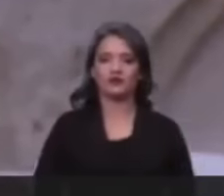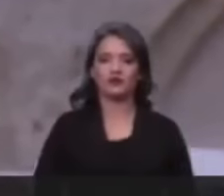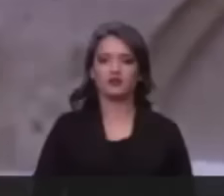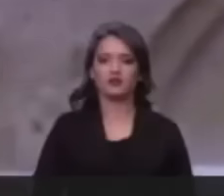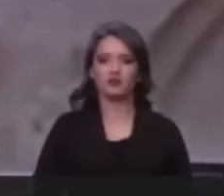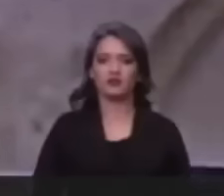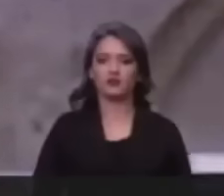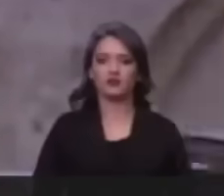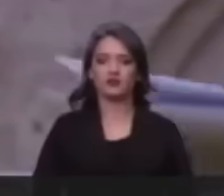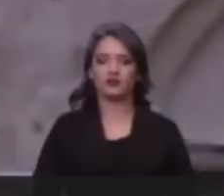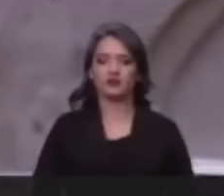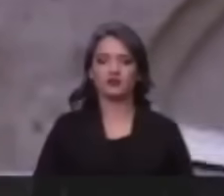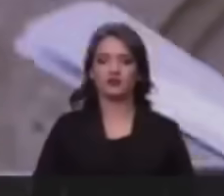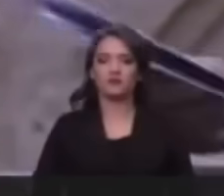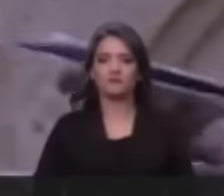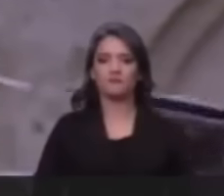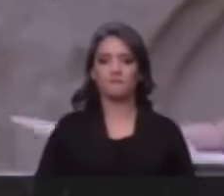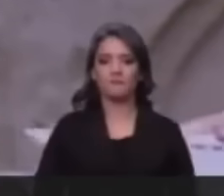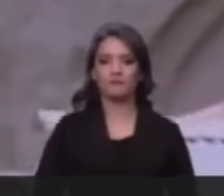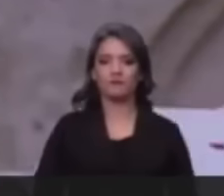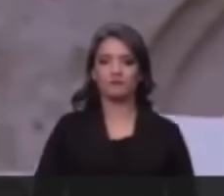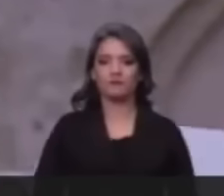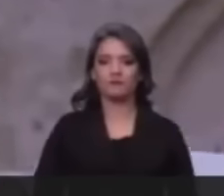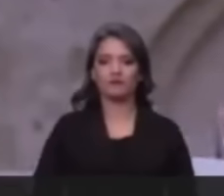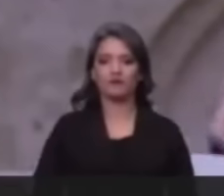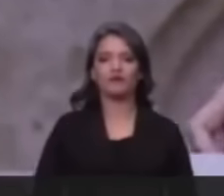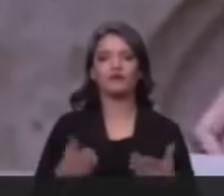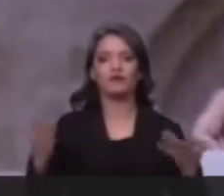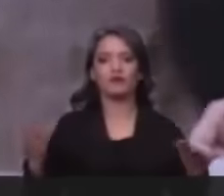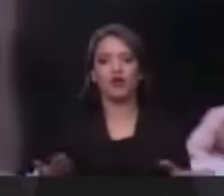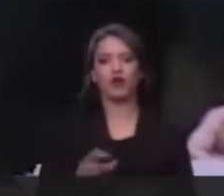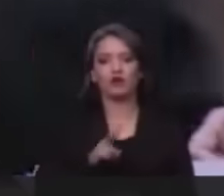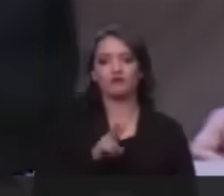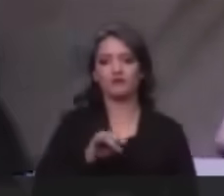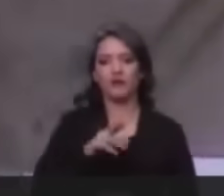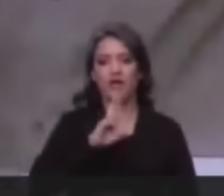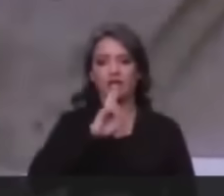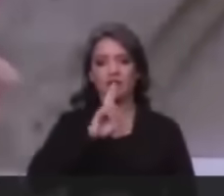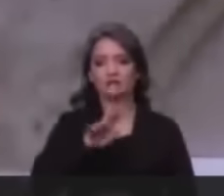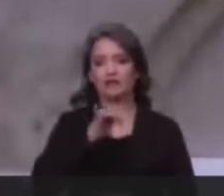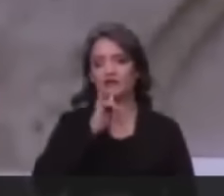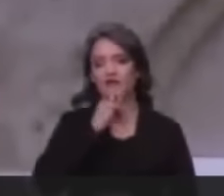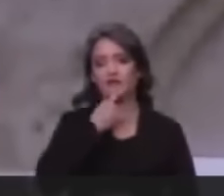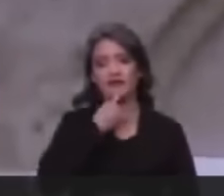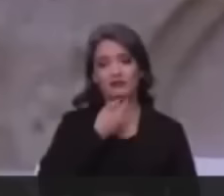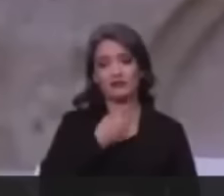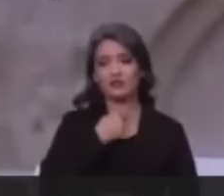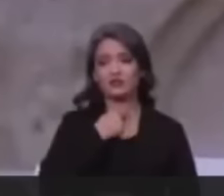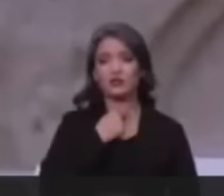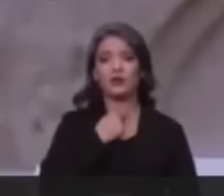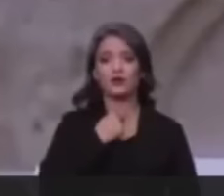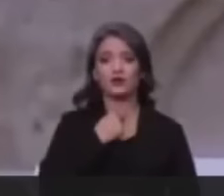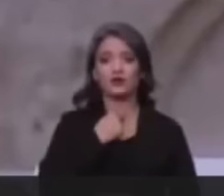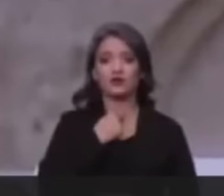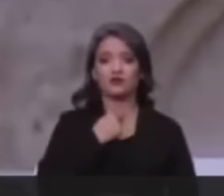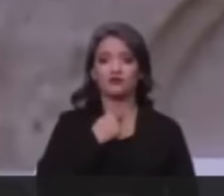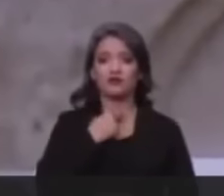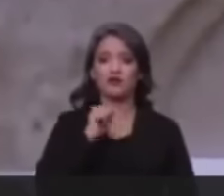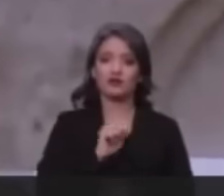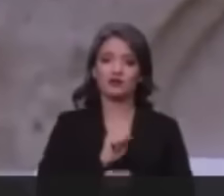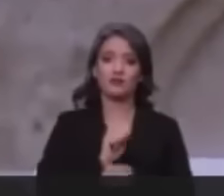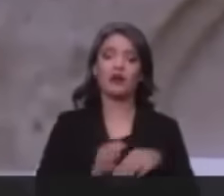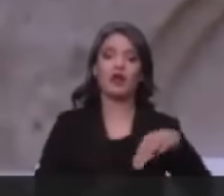Eu vou proclamar, fazer um registro. Lamentavelmente, não posso, não podemos aguardar o